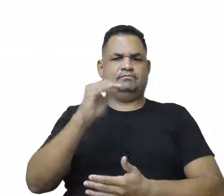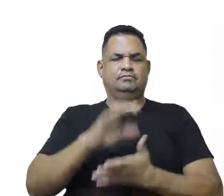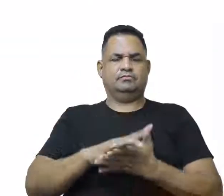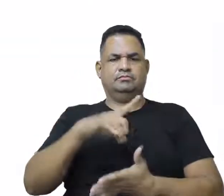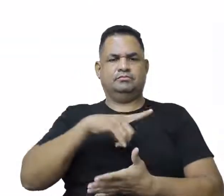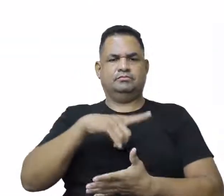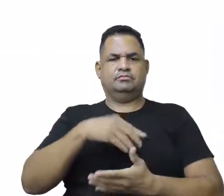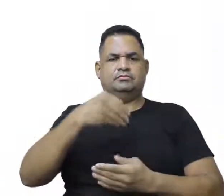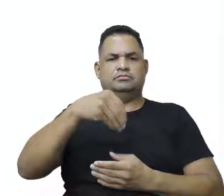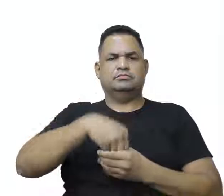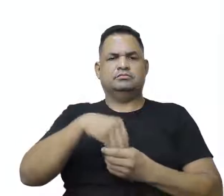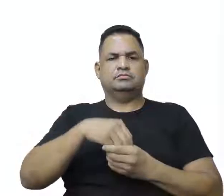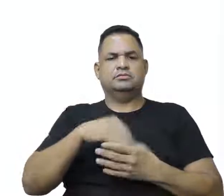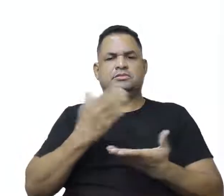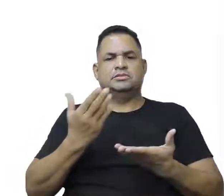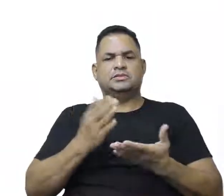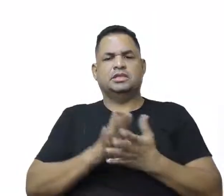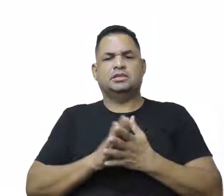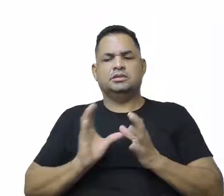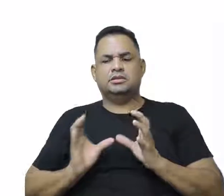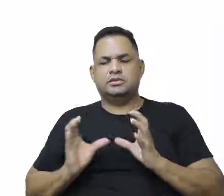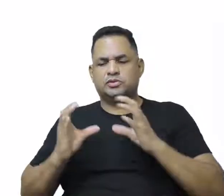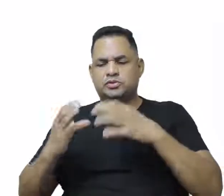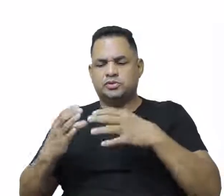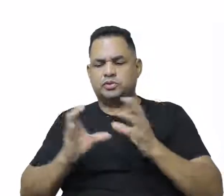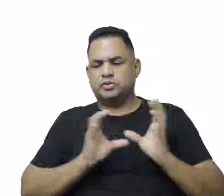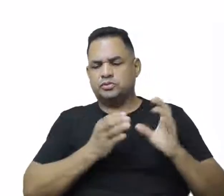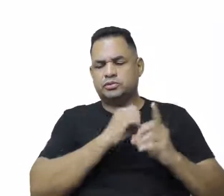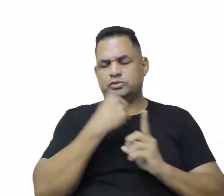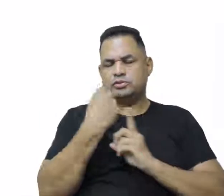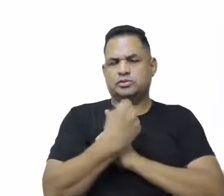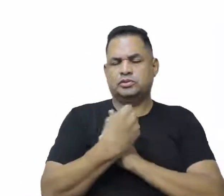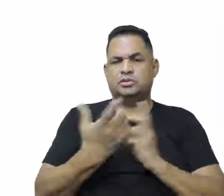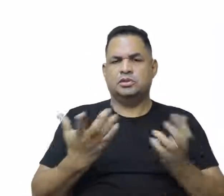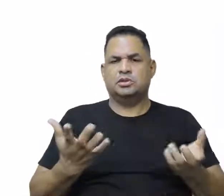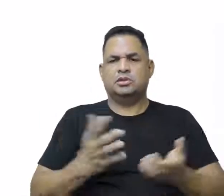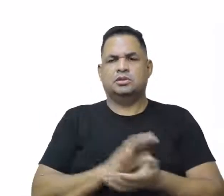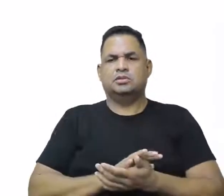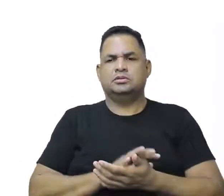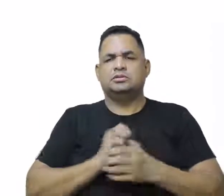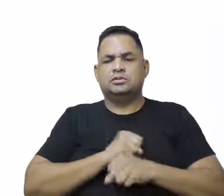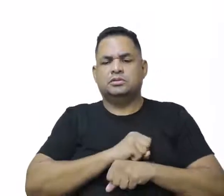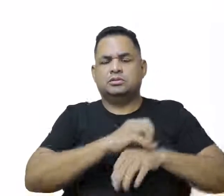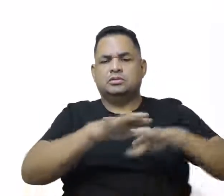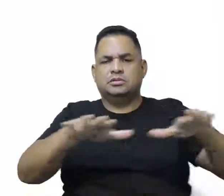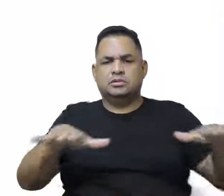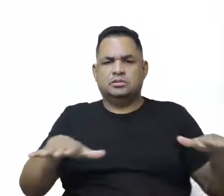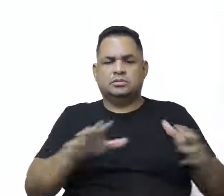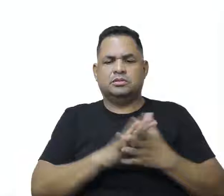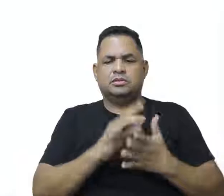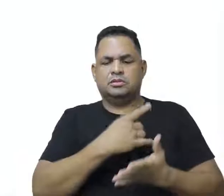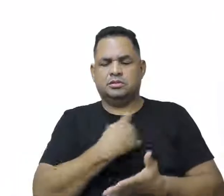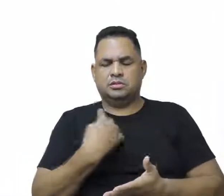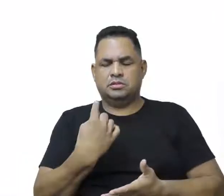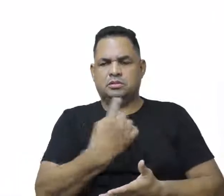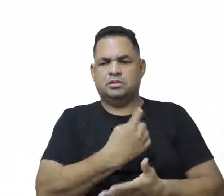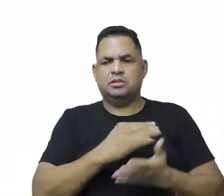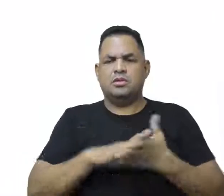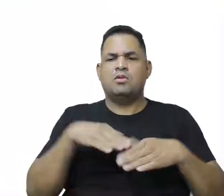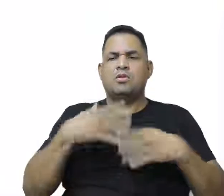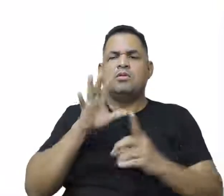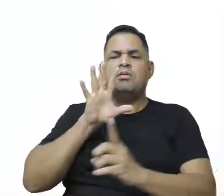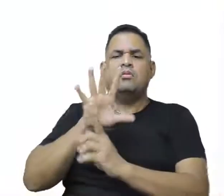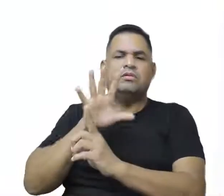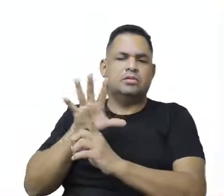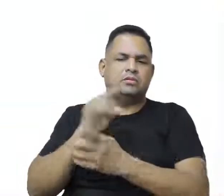existe dentro dessas instituições e que vão aí se alastrando, inclusive, para nós, né? Qual é o